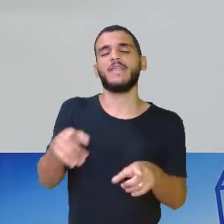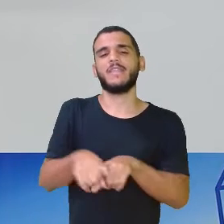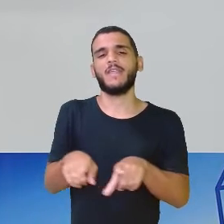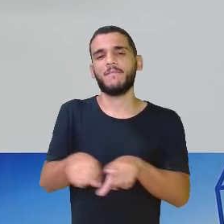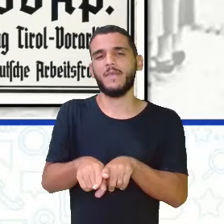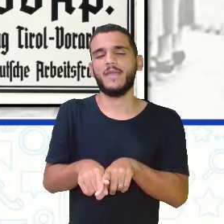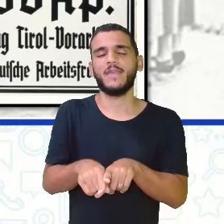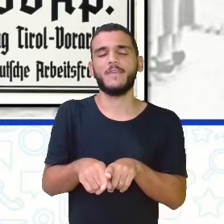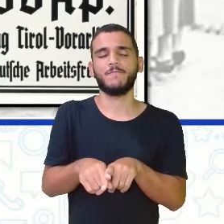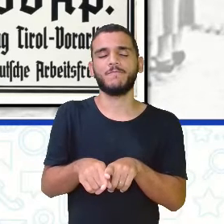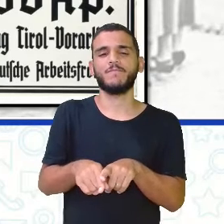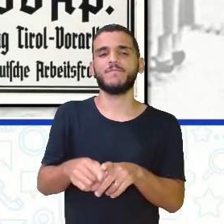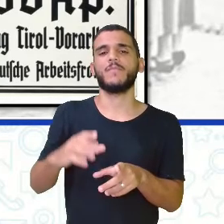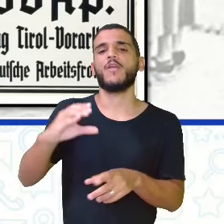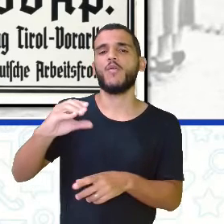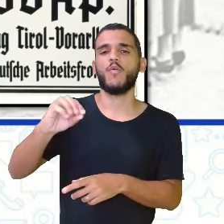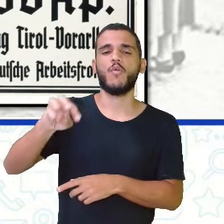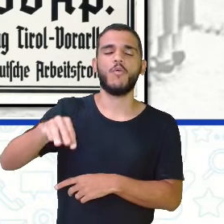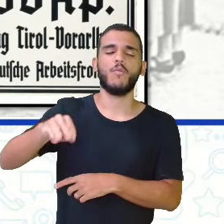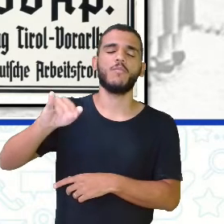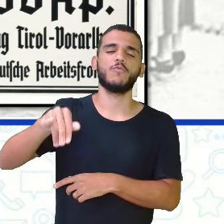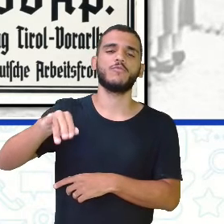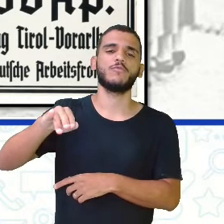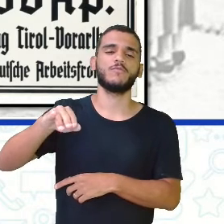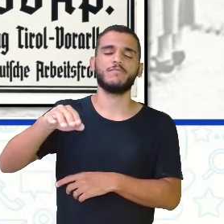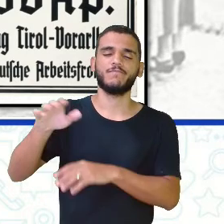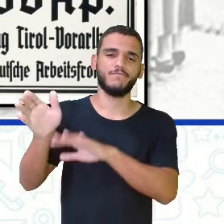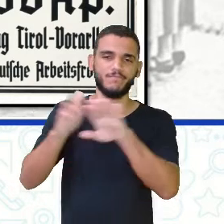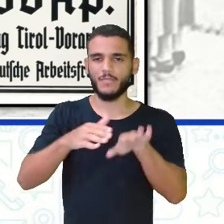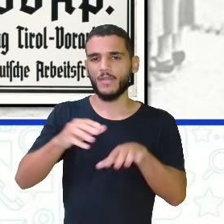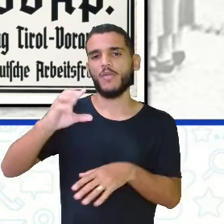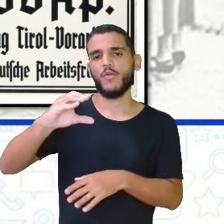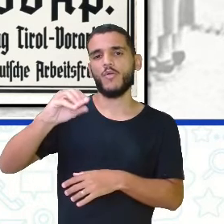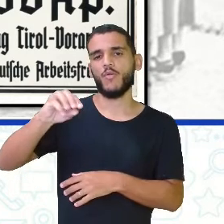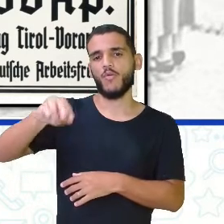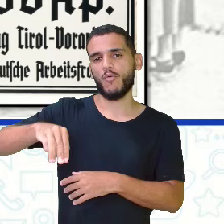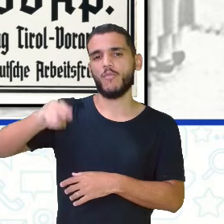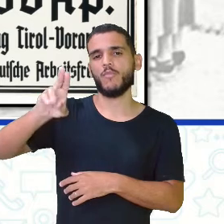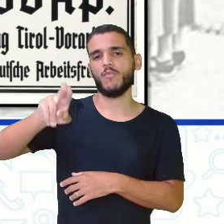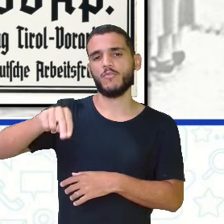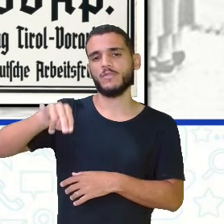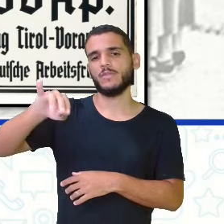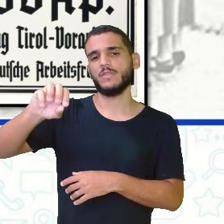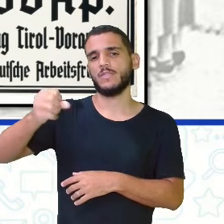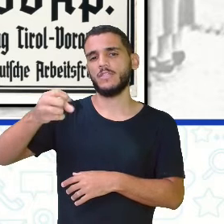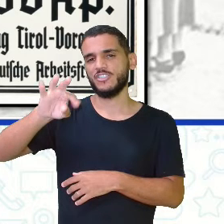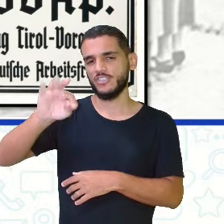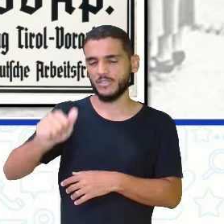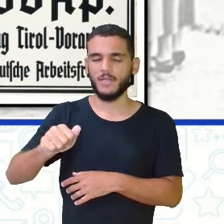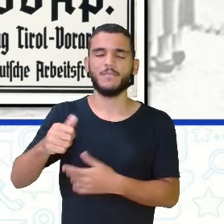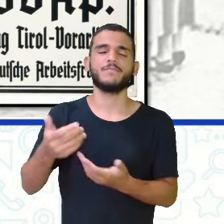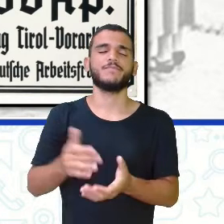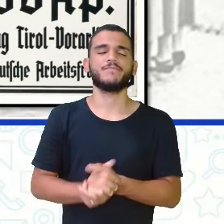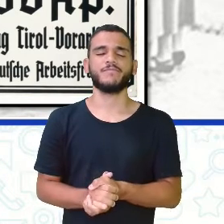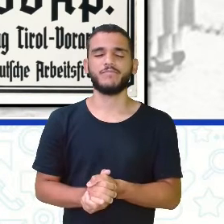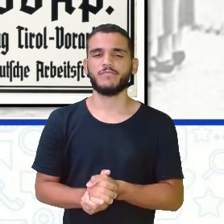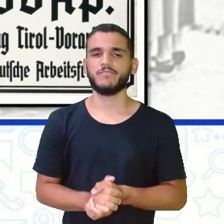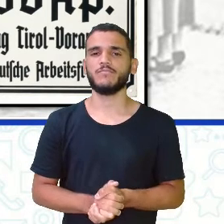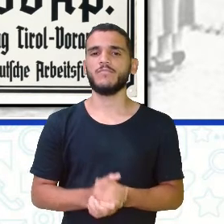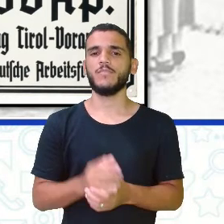levantes comunistas após a Primeira Guerra Mundial e partiram em defesa de uma forma de socialismo por figuras